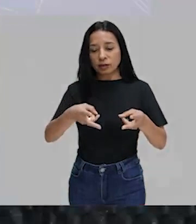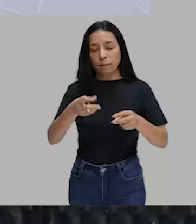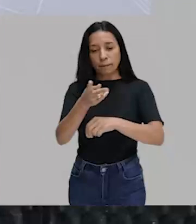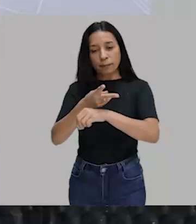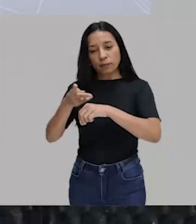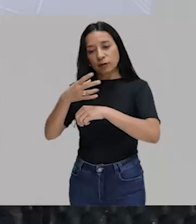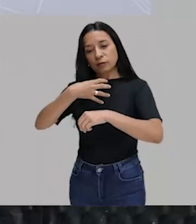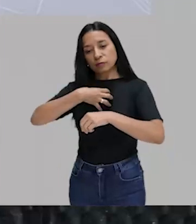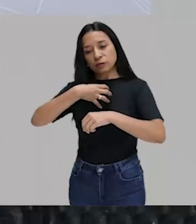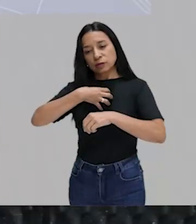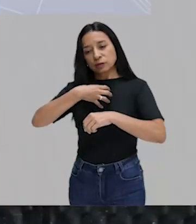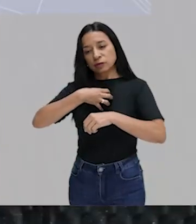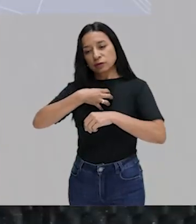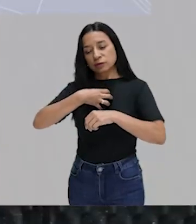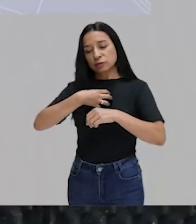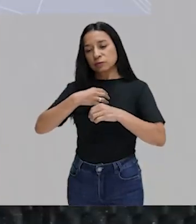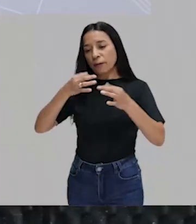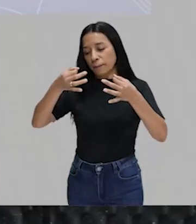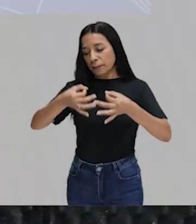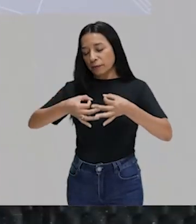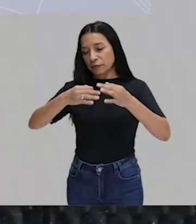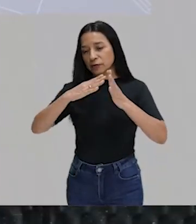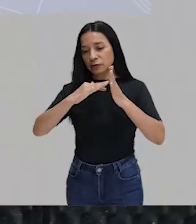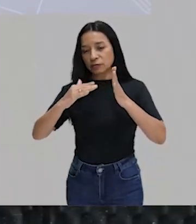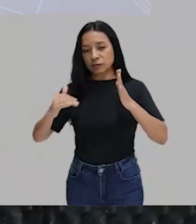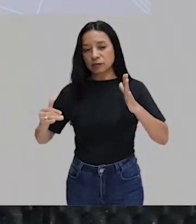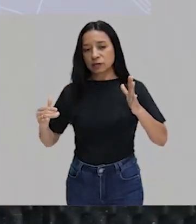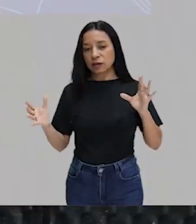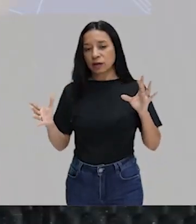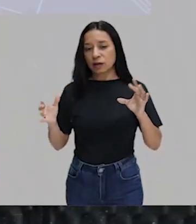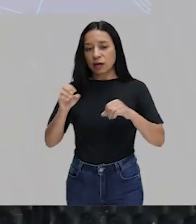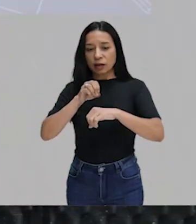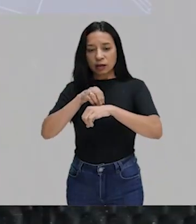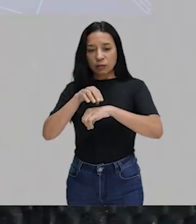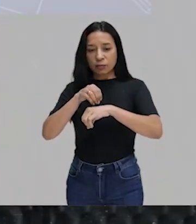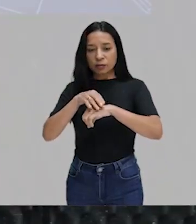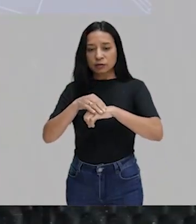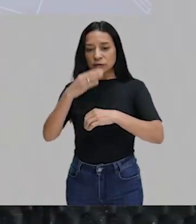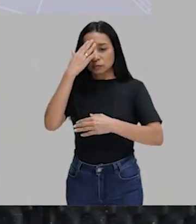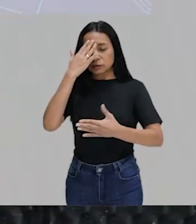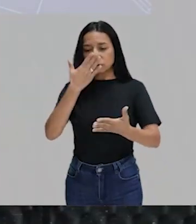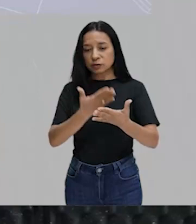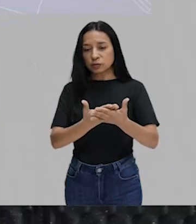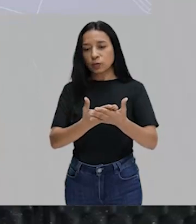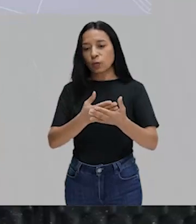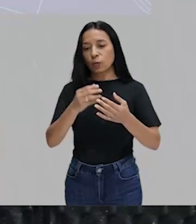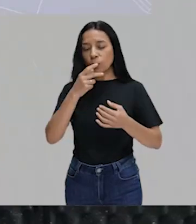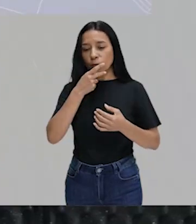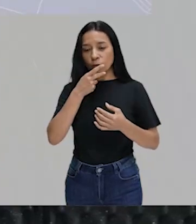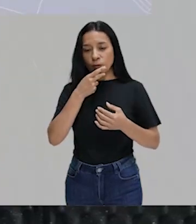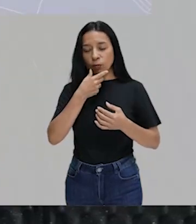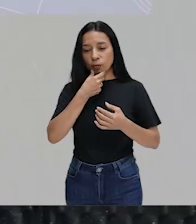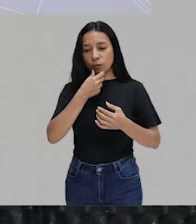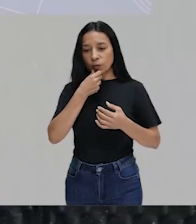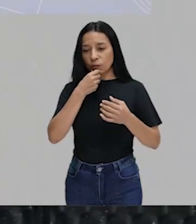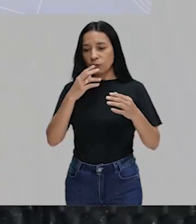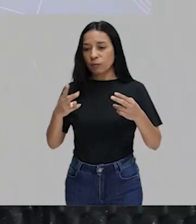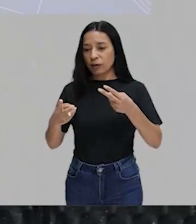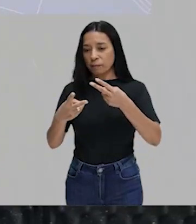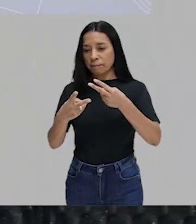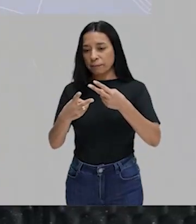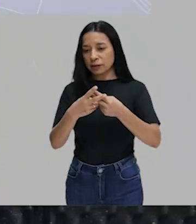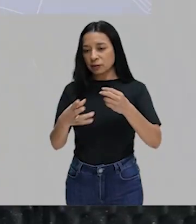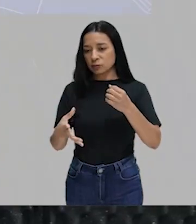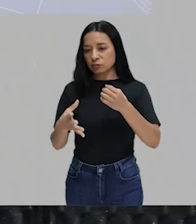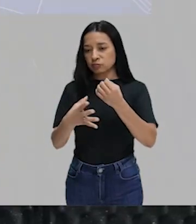perfeição estética e compartilhavam de crença de que o homem estava preso à matéria. A beleza da poesia deveria